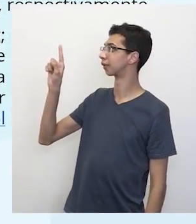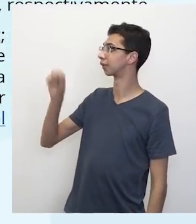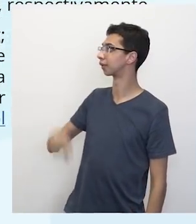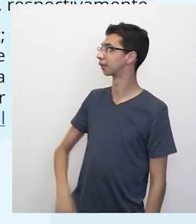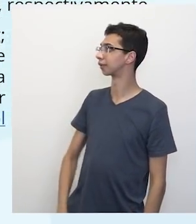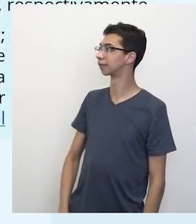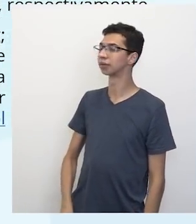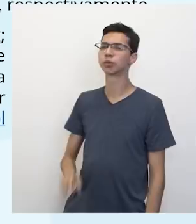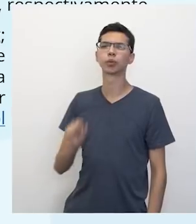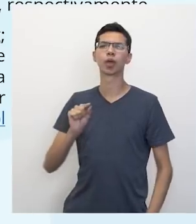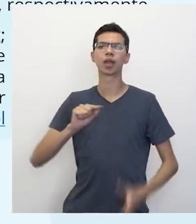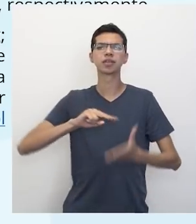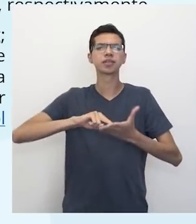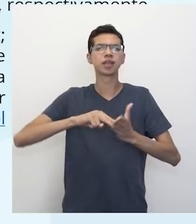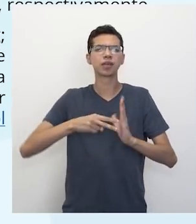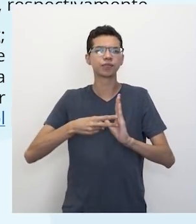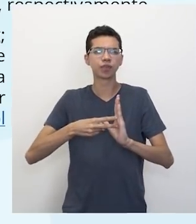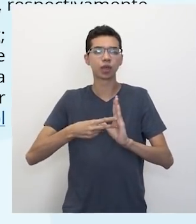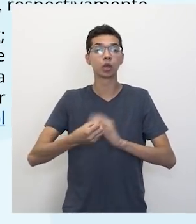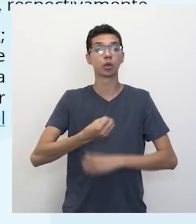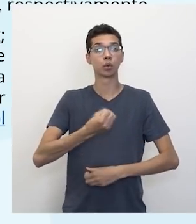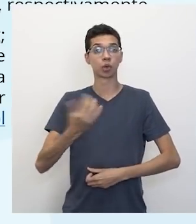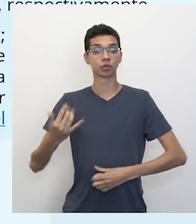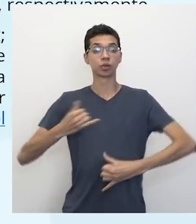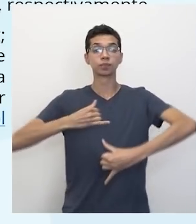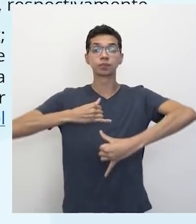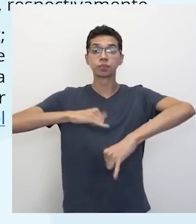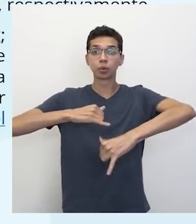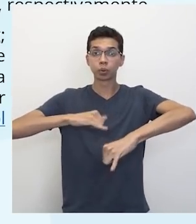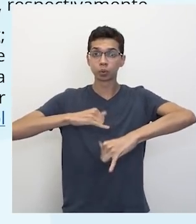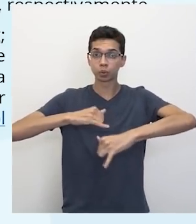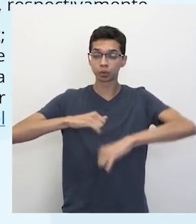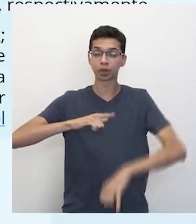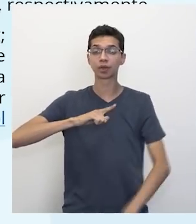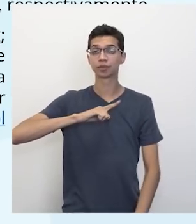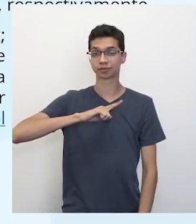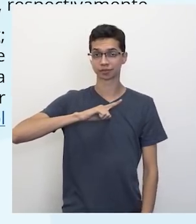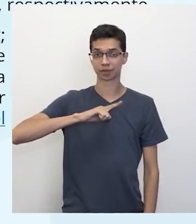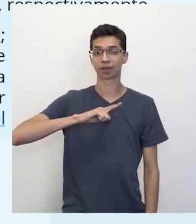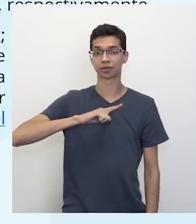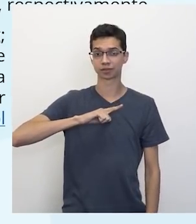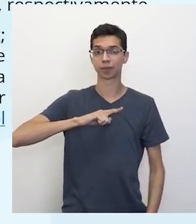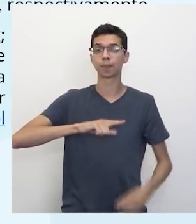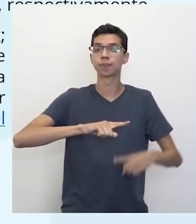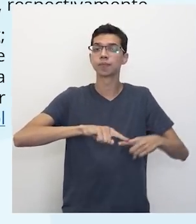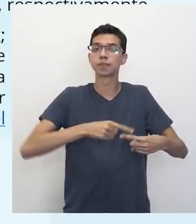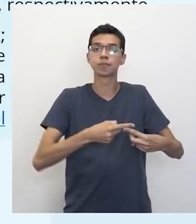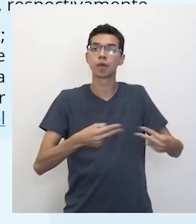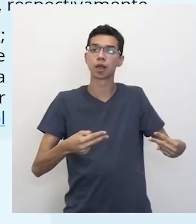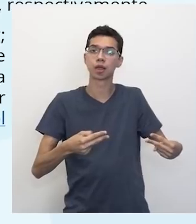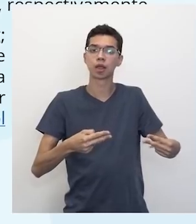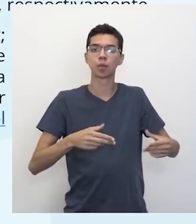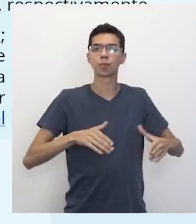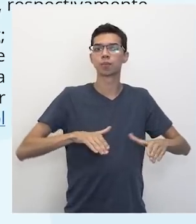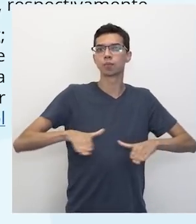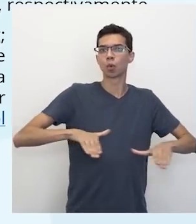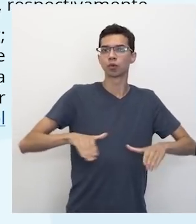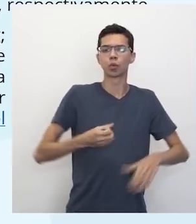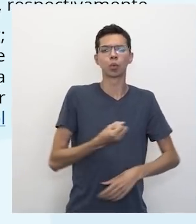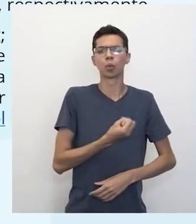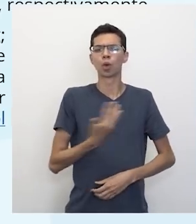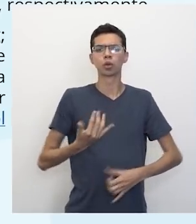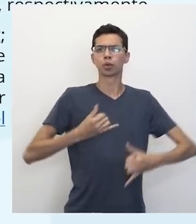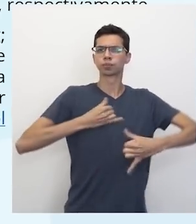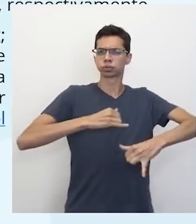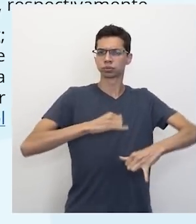quantidade de energia que um corpo tem, é a capacidade de energia que um corpo tem de fazer o movimento. Por